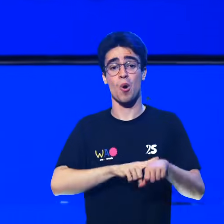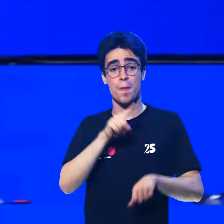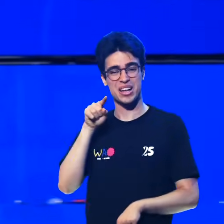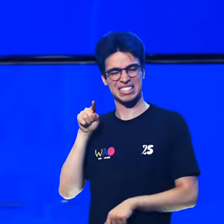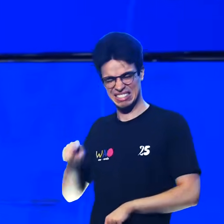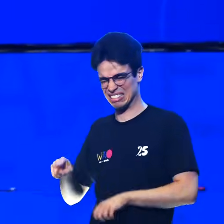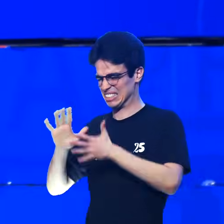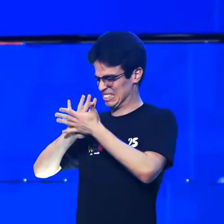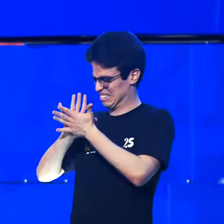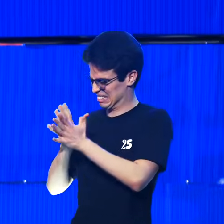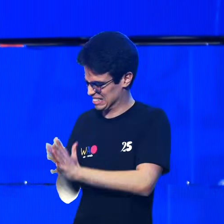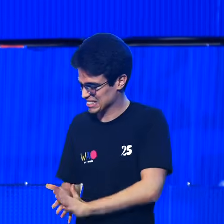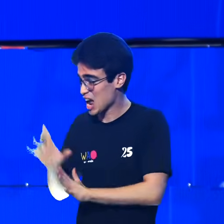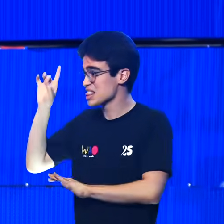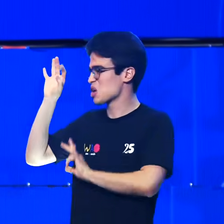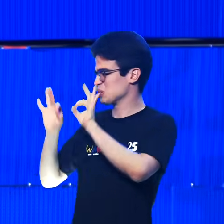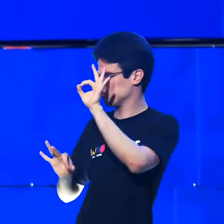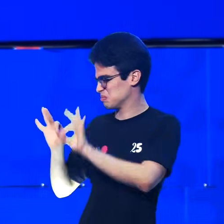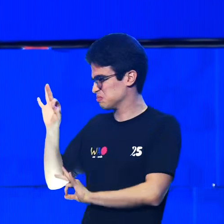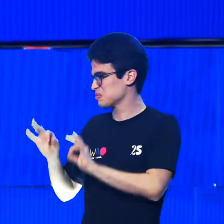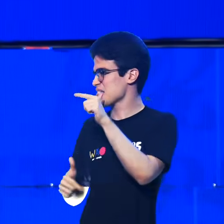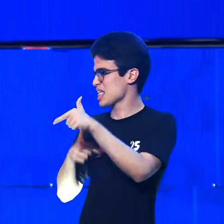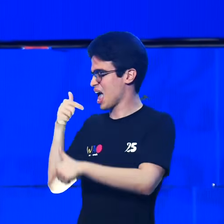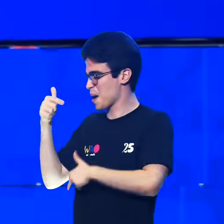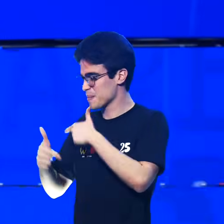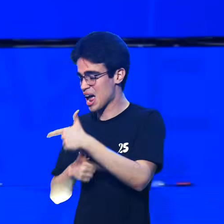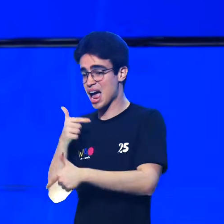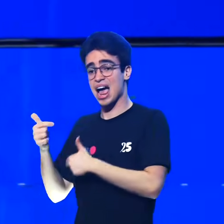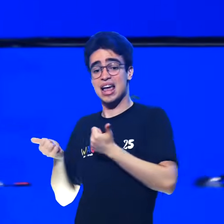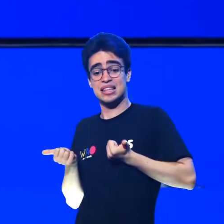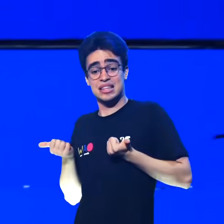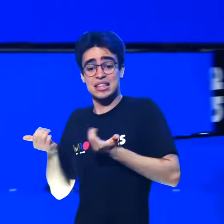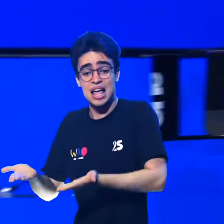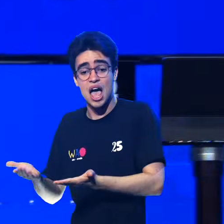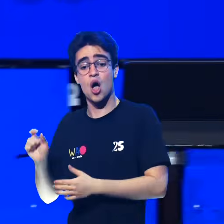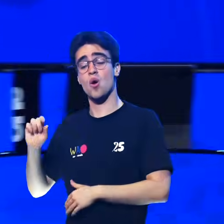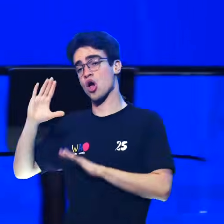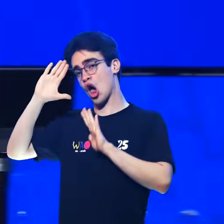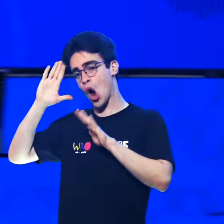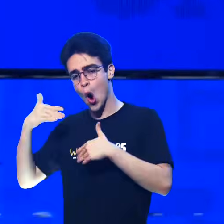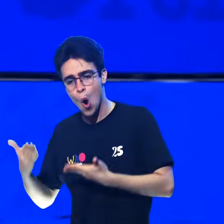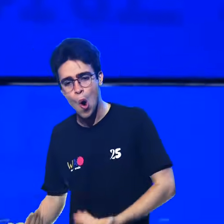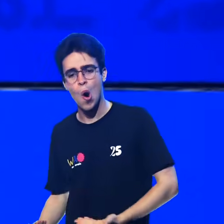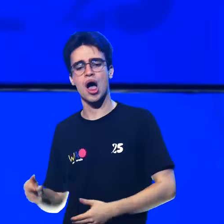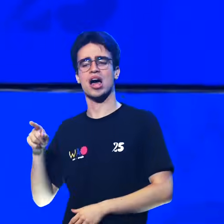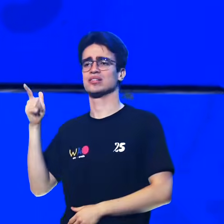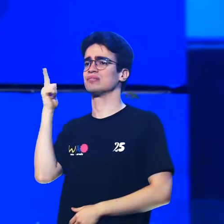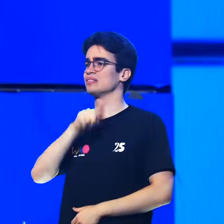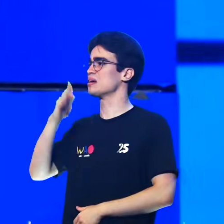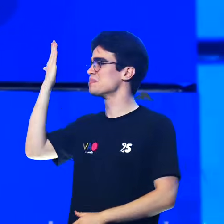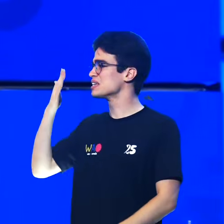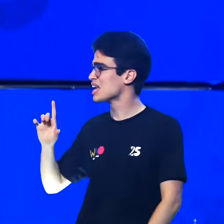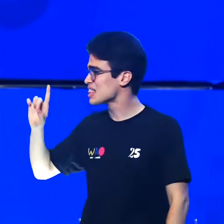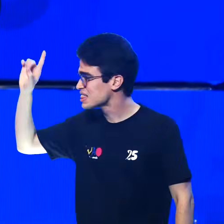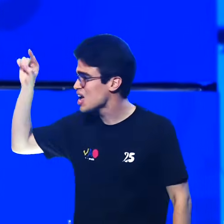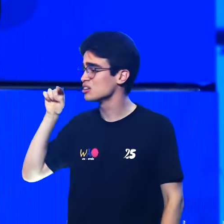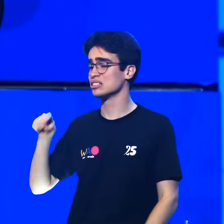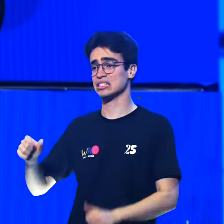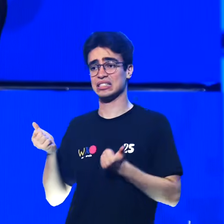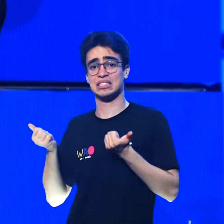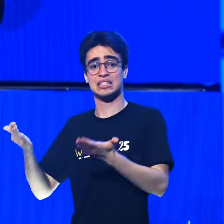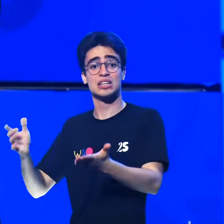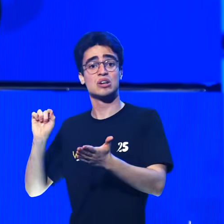quebrada, Deus estava planejando para ela um lugar de honra, um lugar na presença, um lugar na